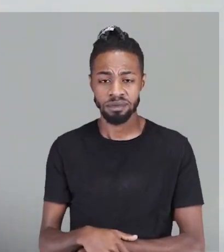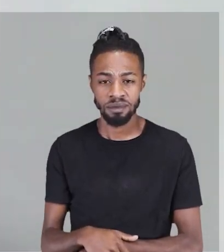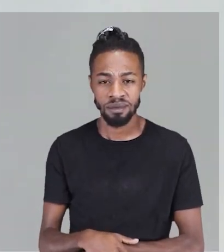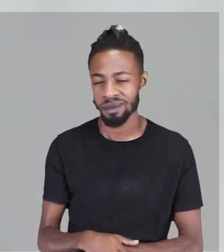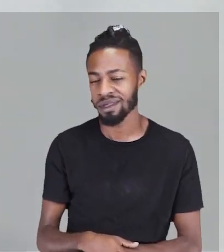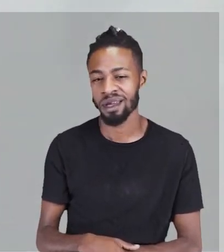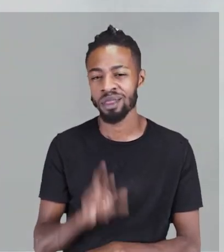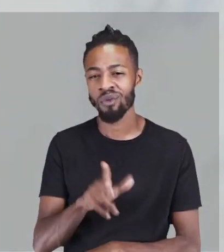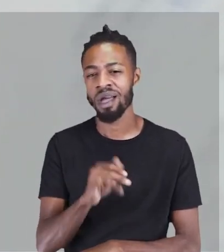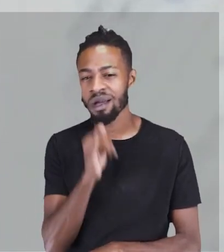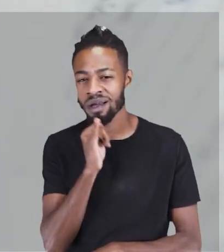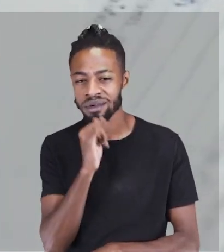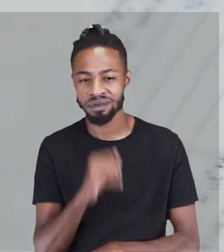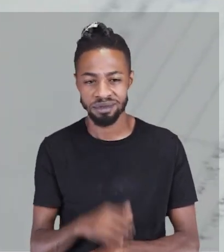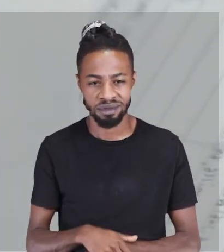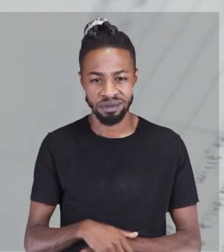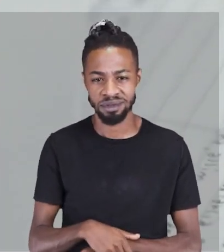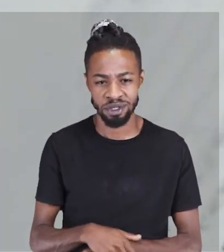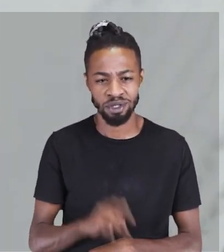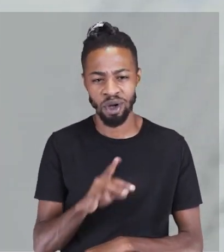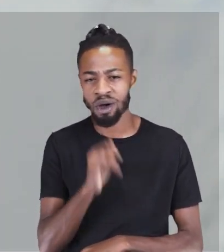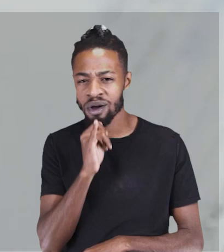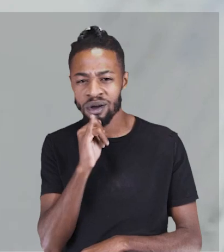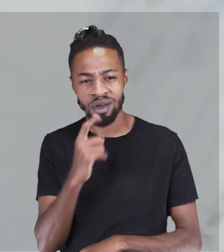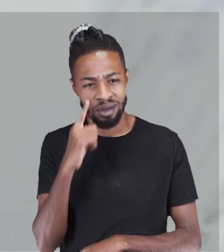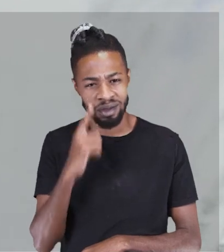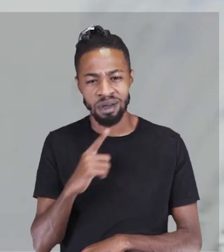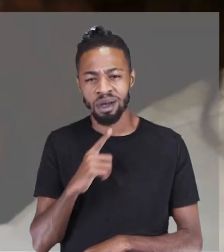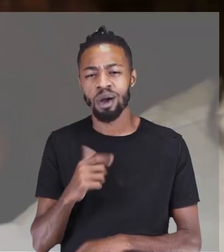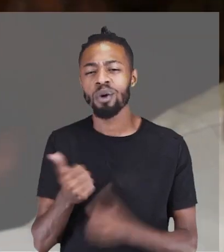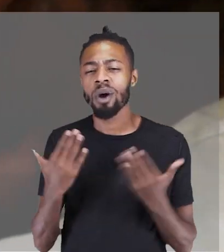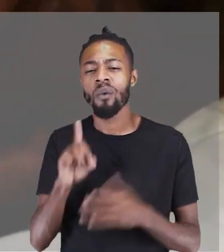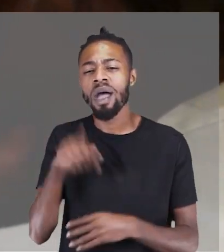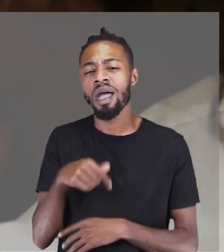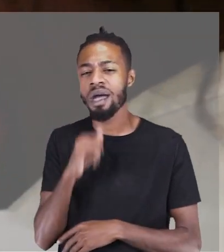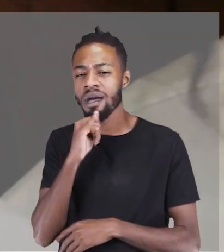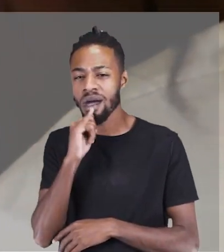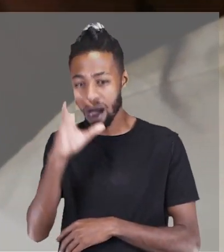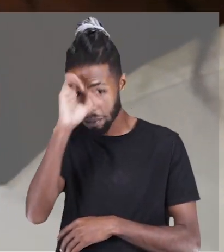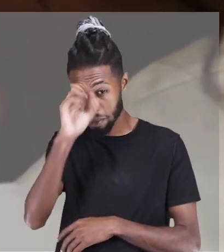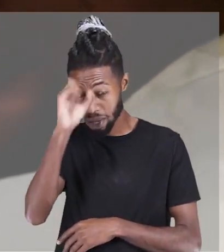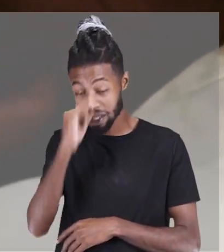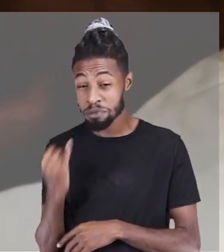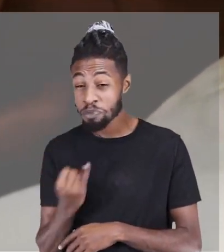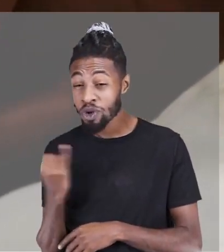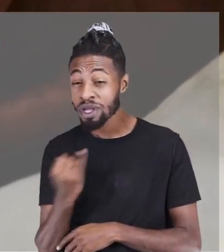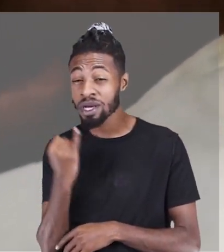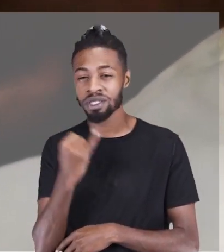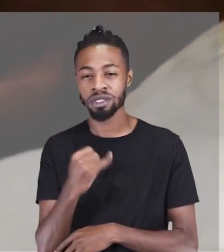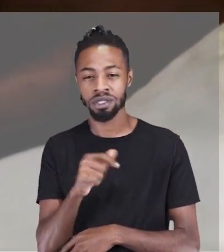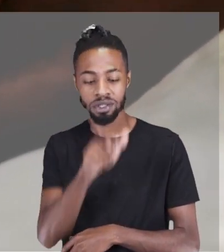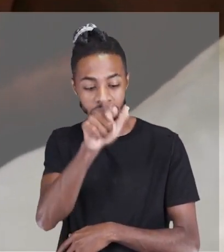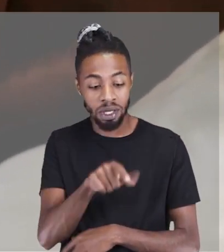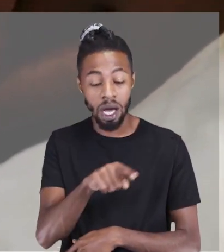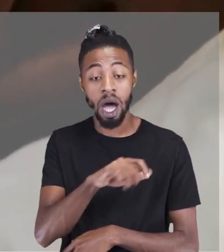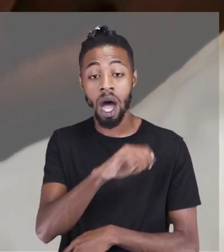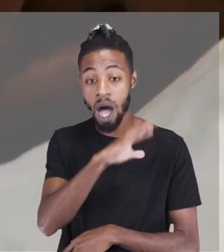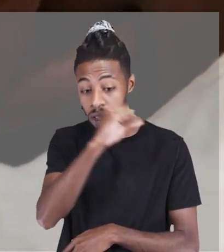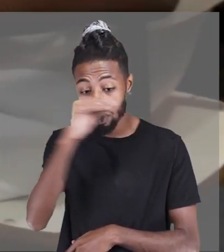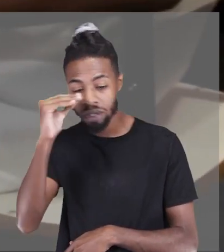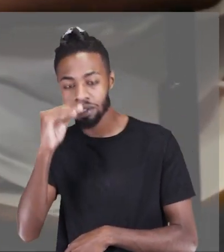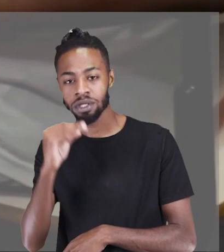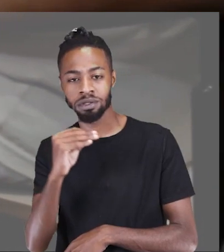Não é uma questão de ter mais ou menos disciplinas. É saber exatamente quais são as aprendizagens importantes que